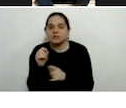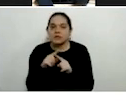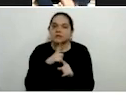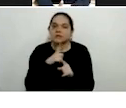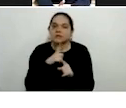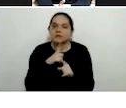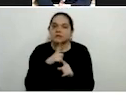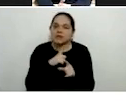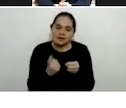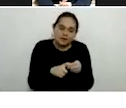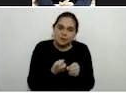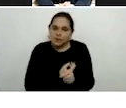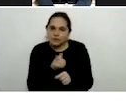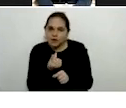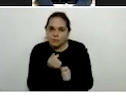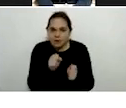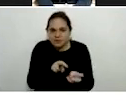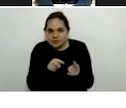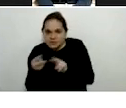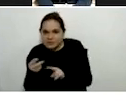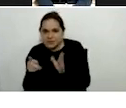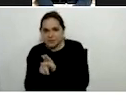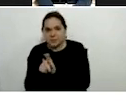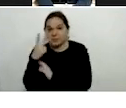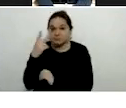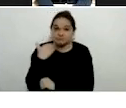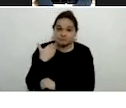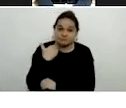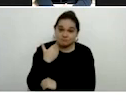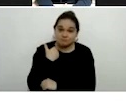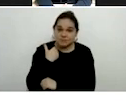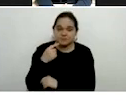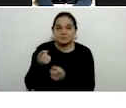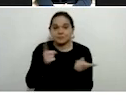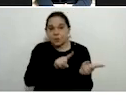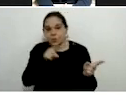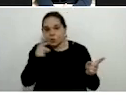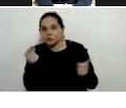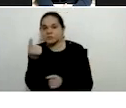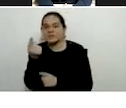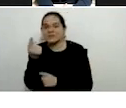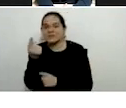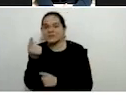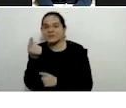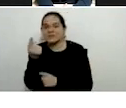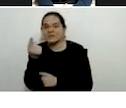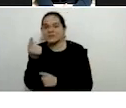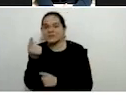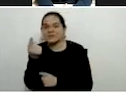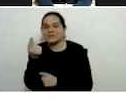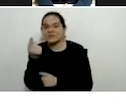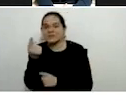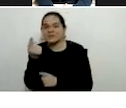O botão de transferência de crédito, que é aquela transferência que a gente faz de sócio para sócio, de cartão para cartão, né?